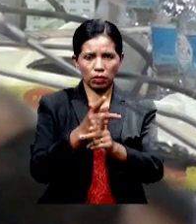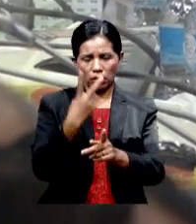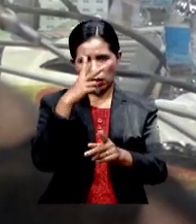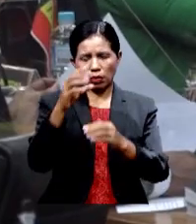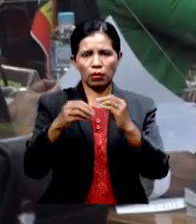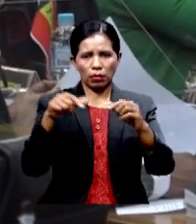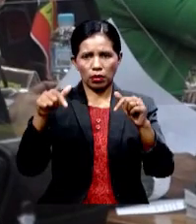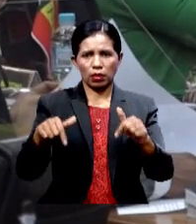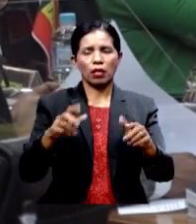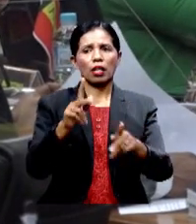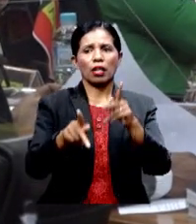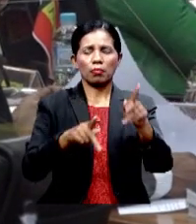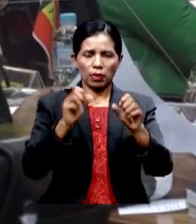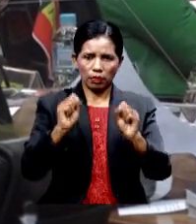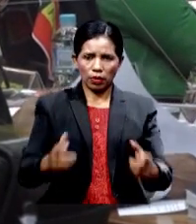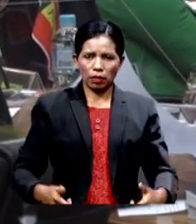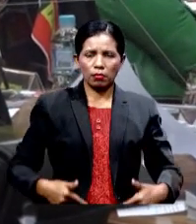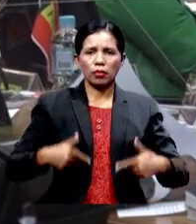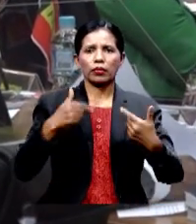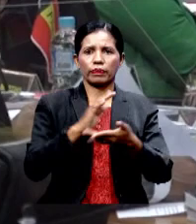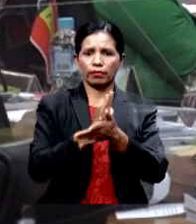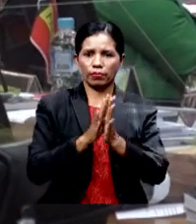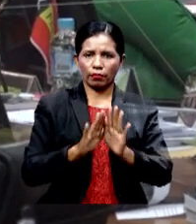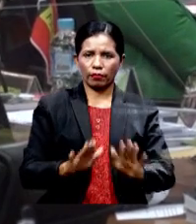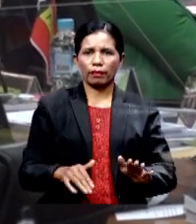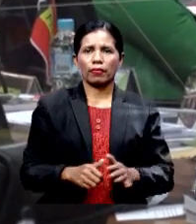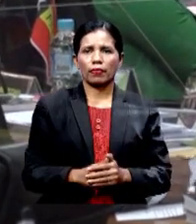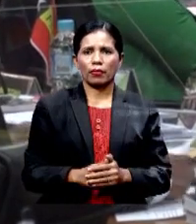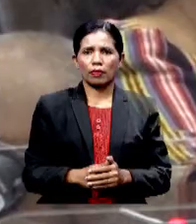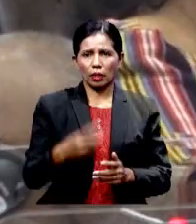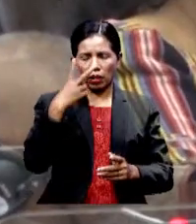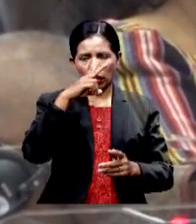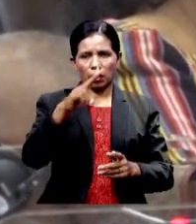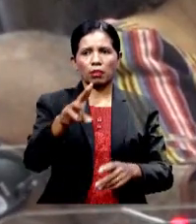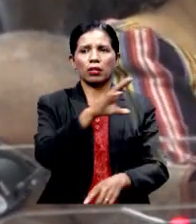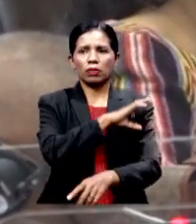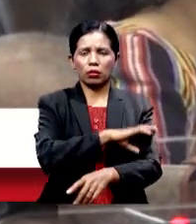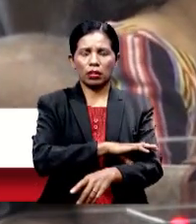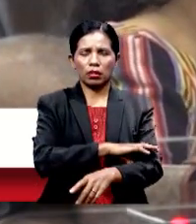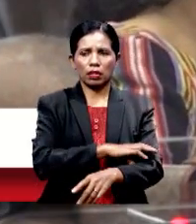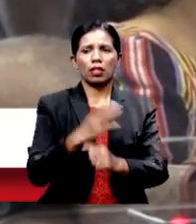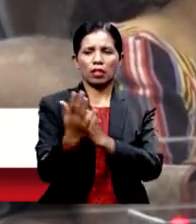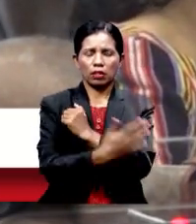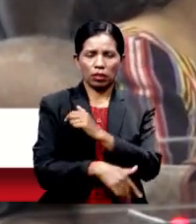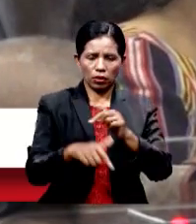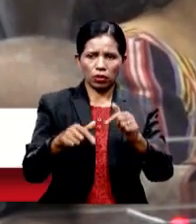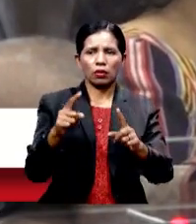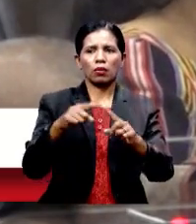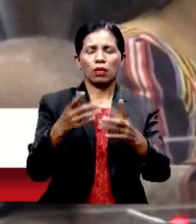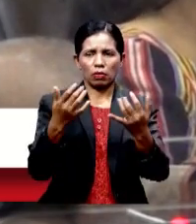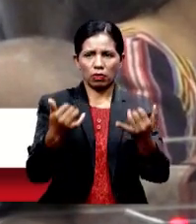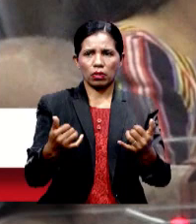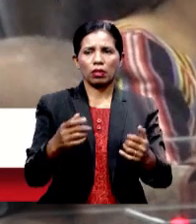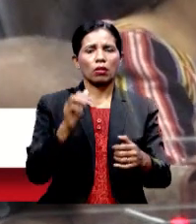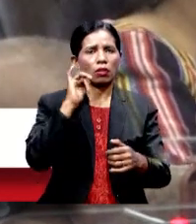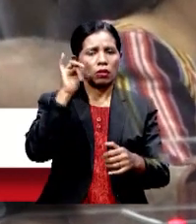refere nune povo bele moris hakmatek. Ligamos ba segurança railarang nebe mato agora. Ite bel dean hurikalan